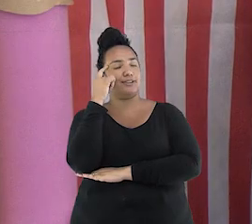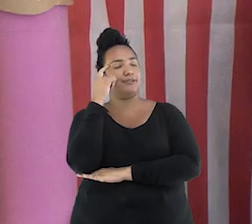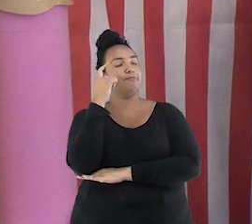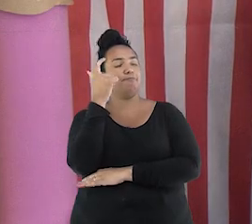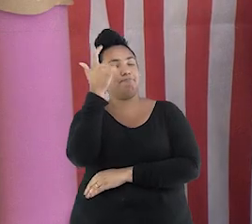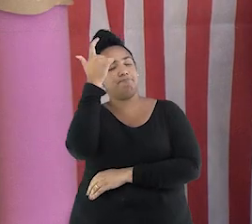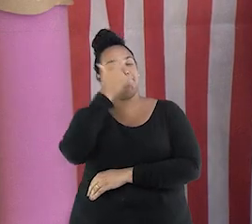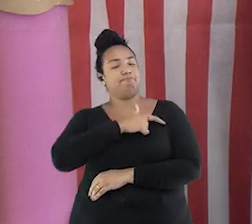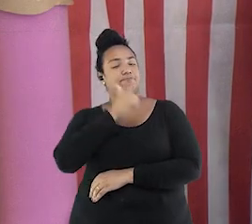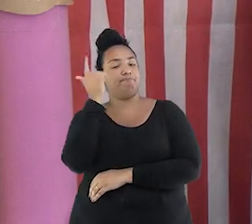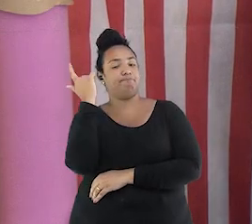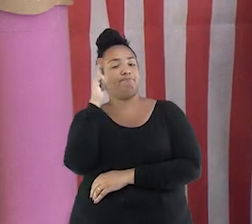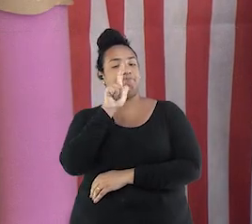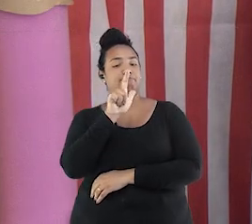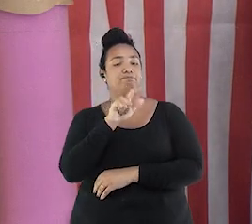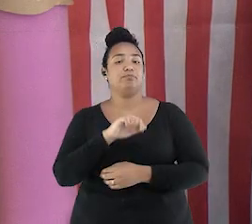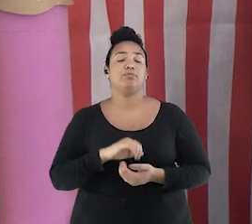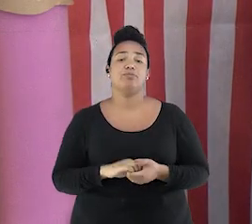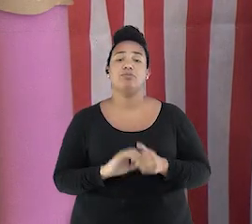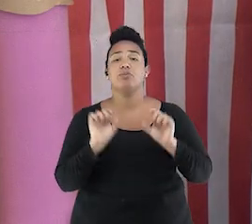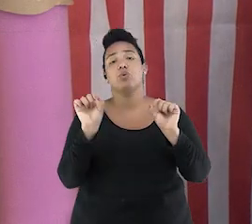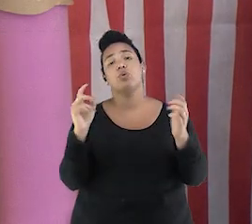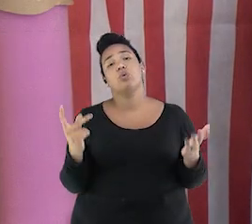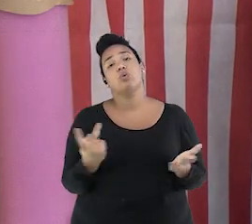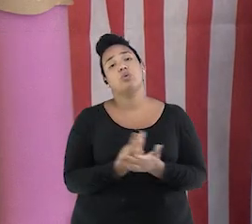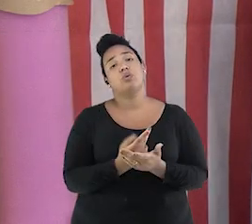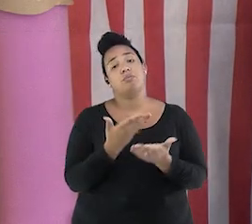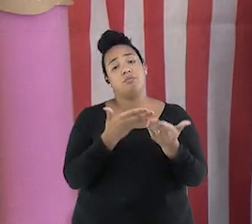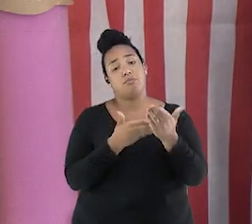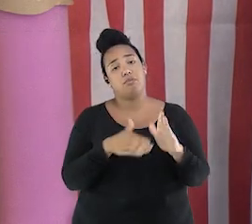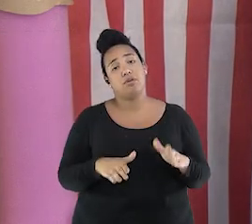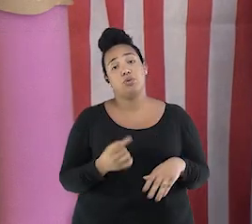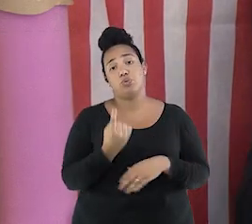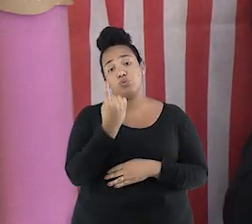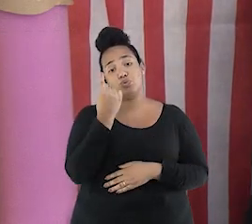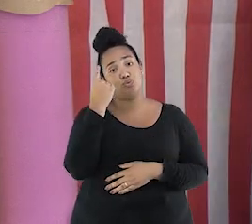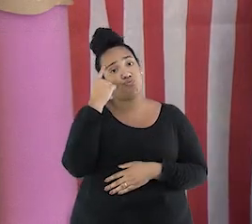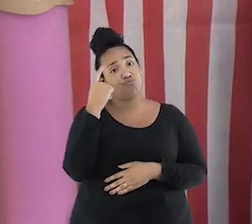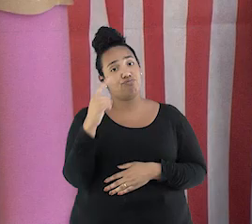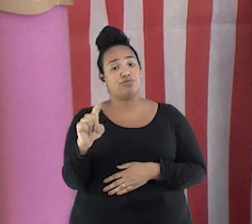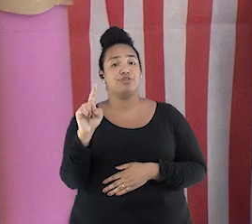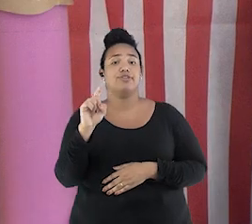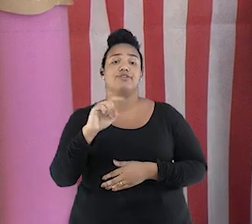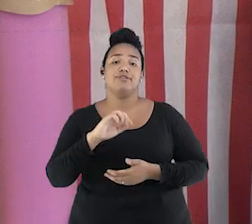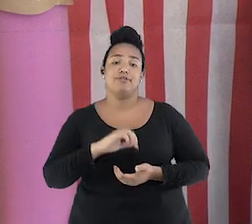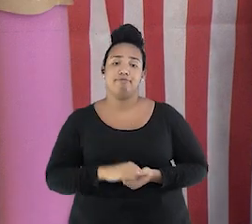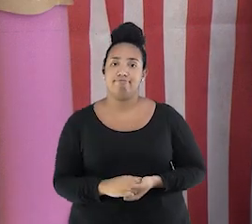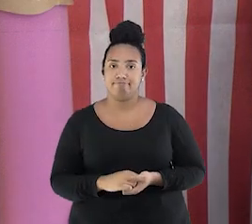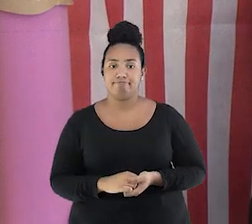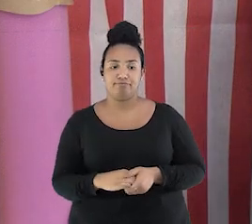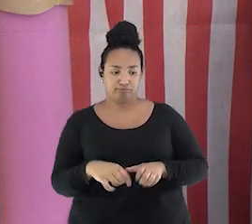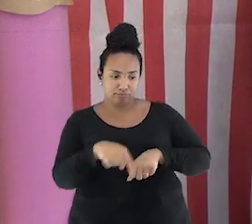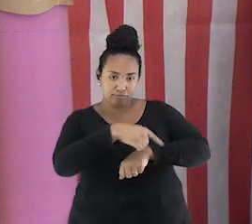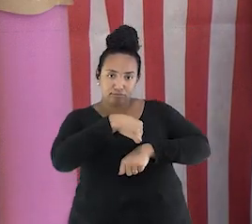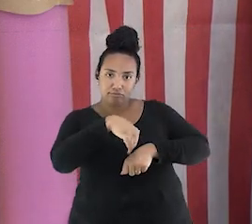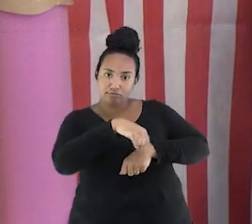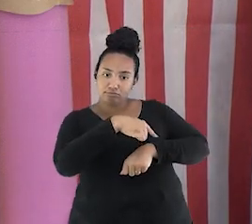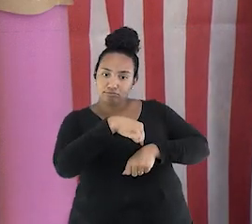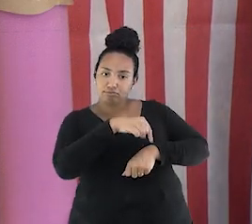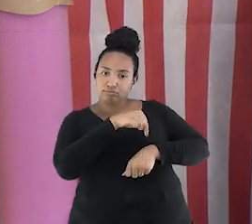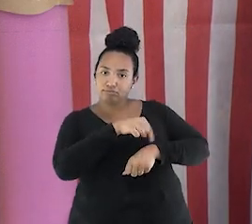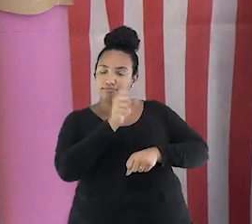certo. Mas aí aconteceu que ela perdeu mais um dia. Deu corda no relógio para que